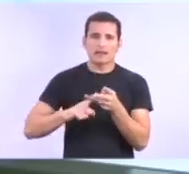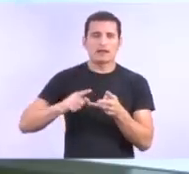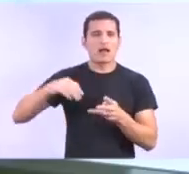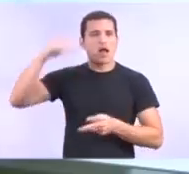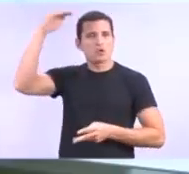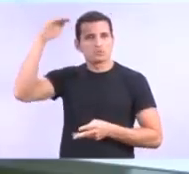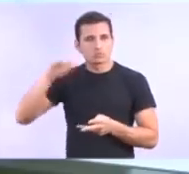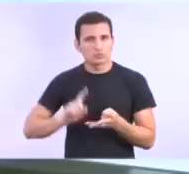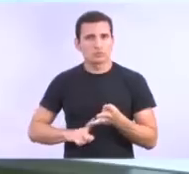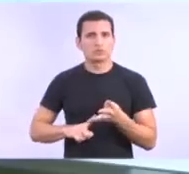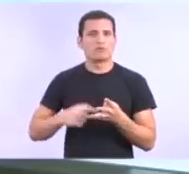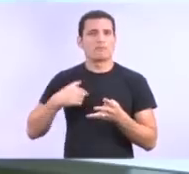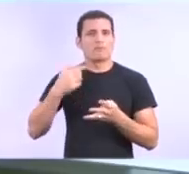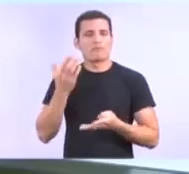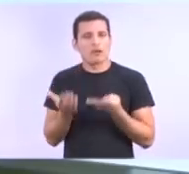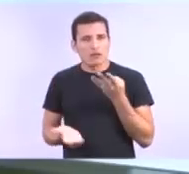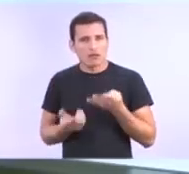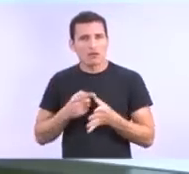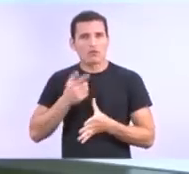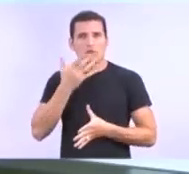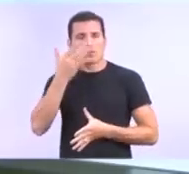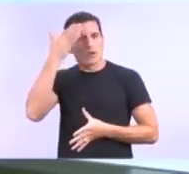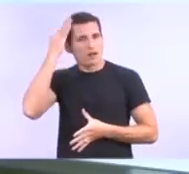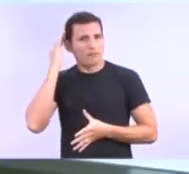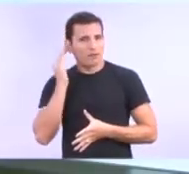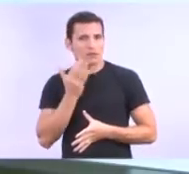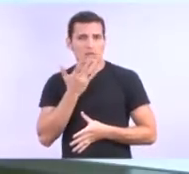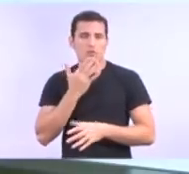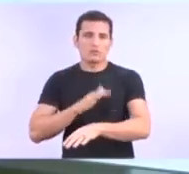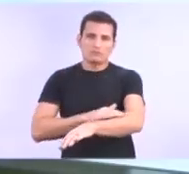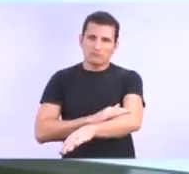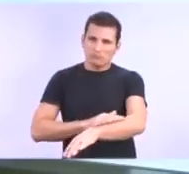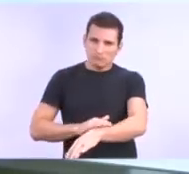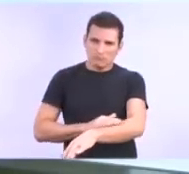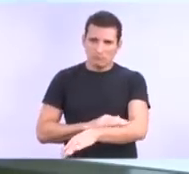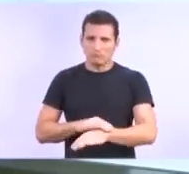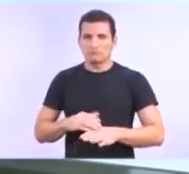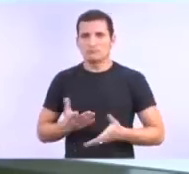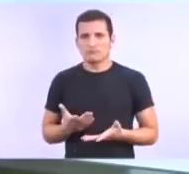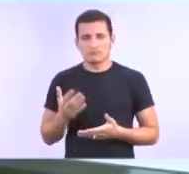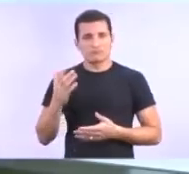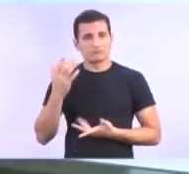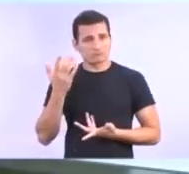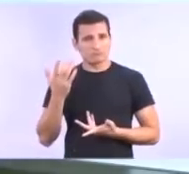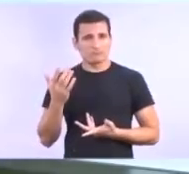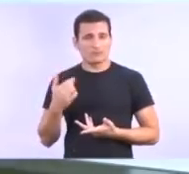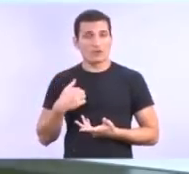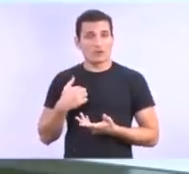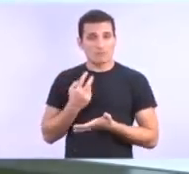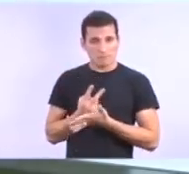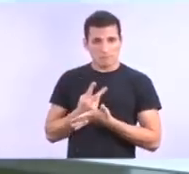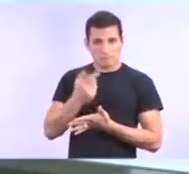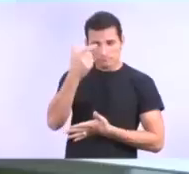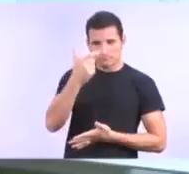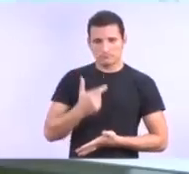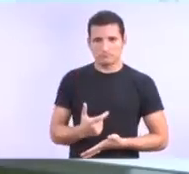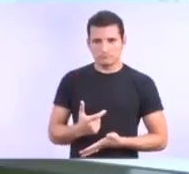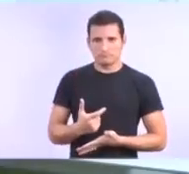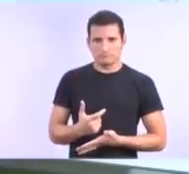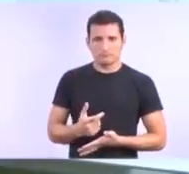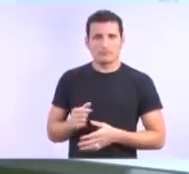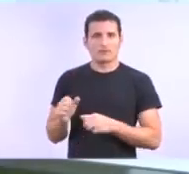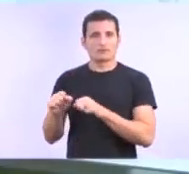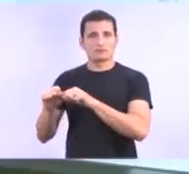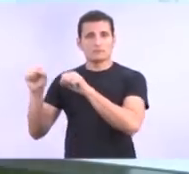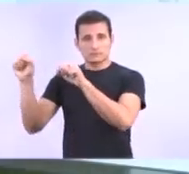o meu peso, a cor do meu cabelo, a cor da minha cutis. Imagina, então olha as informações, eu sou a mesma pessoa. Para um